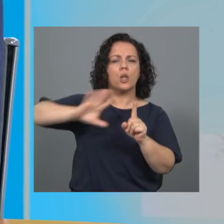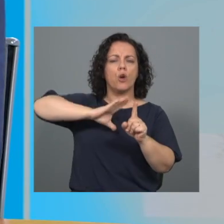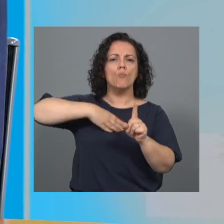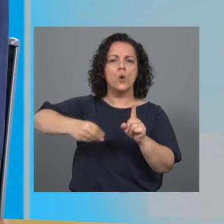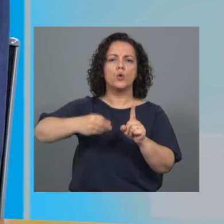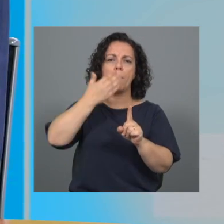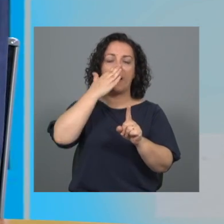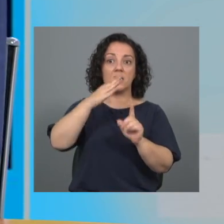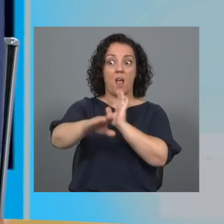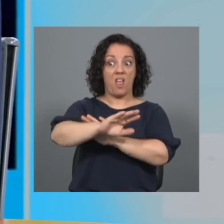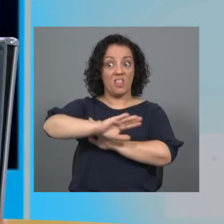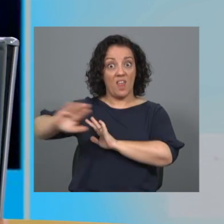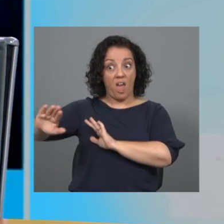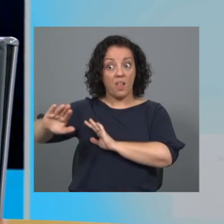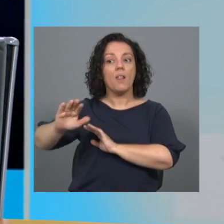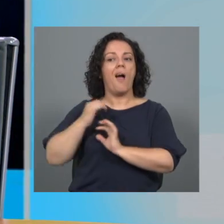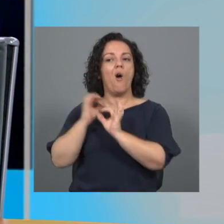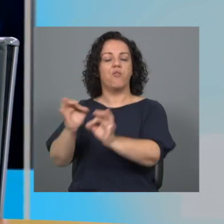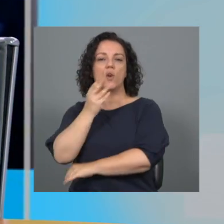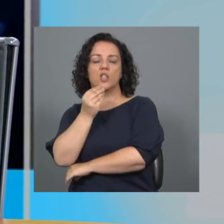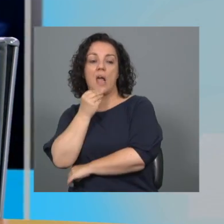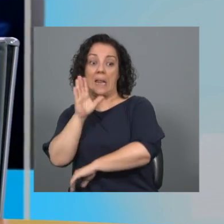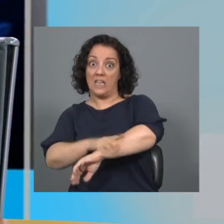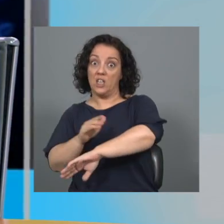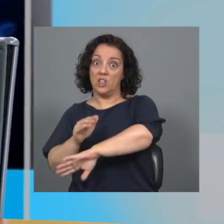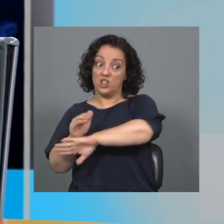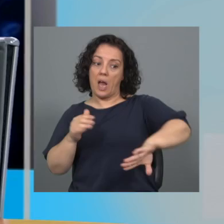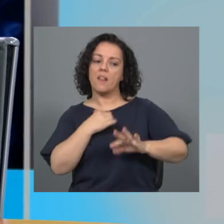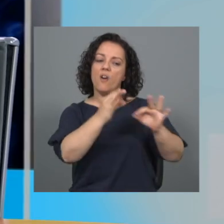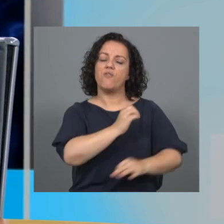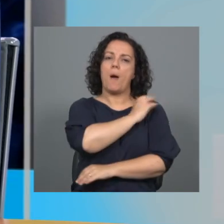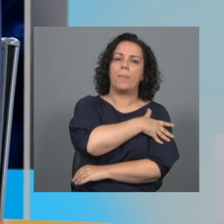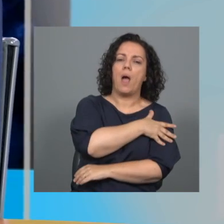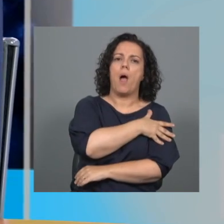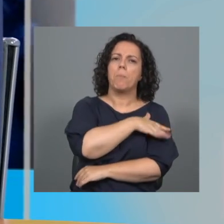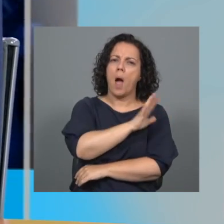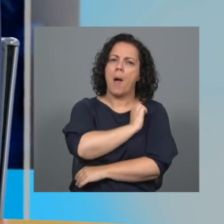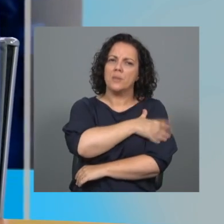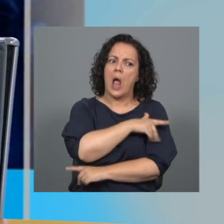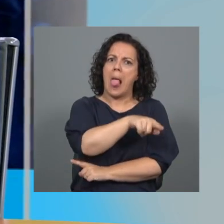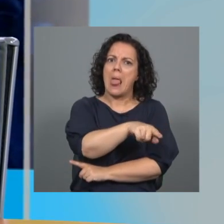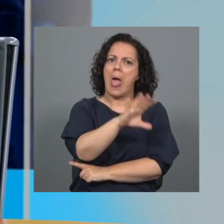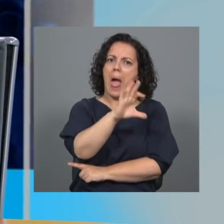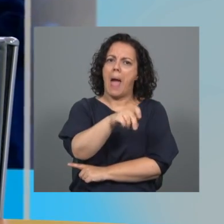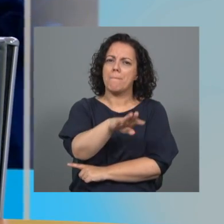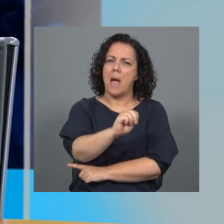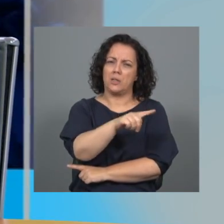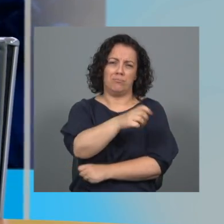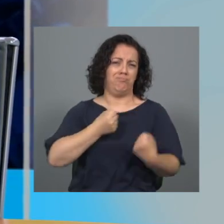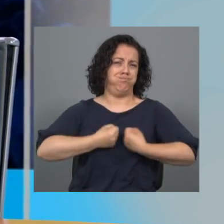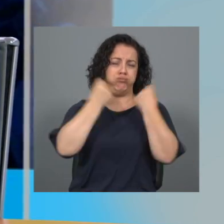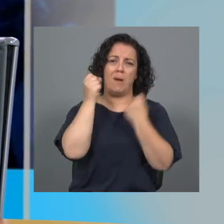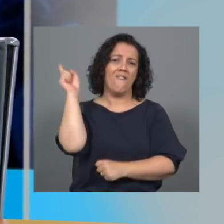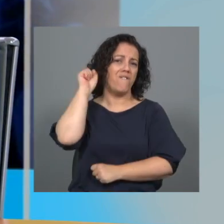ser direita tem que se apoiar Israel, para ser de esquerda tem que se apoiar a Palestina, independentemente de estar lá o Hamas, que é contrária a tudo o que sejam os valores que